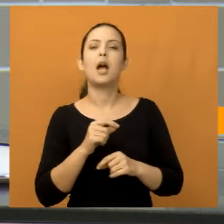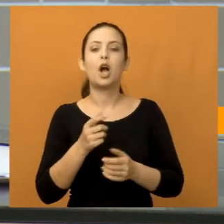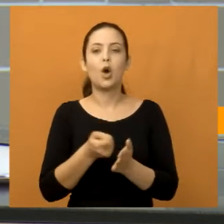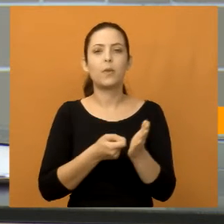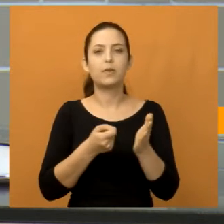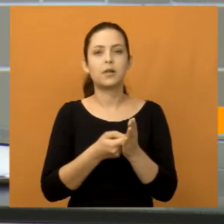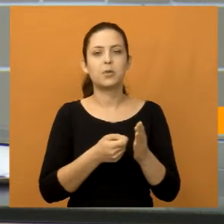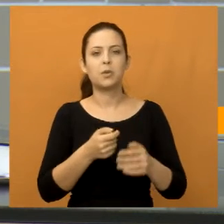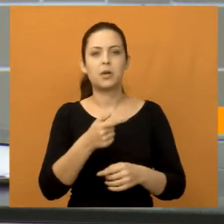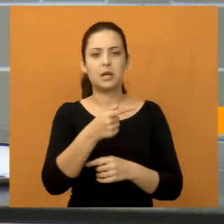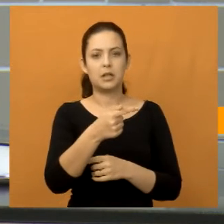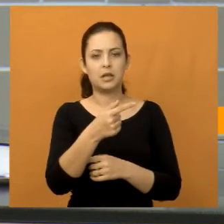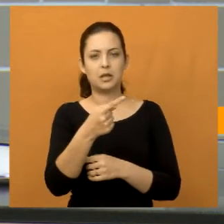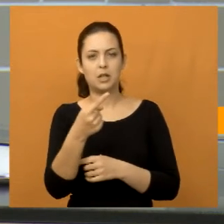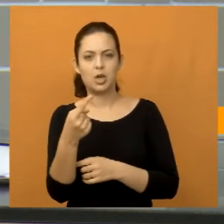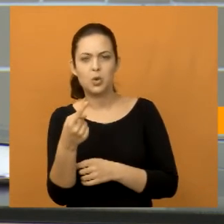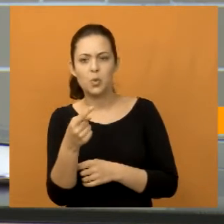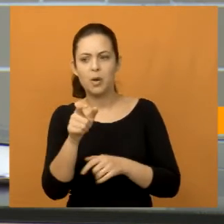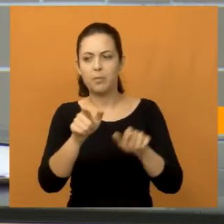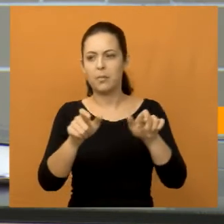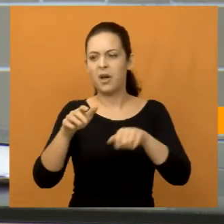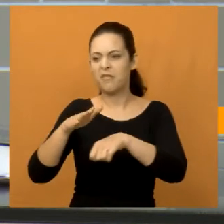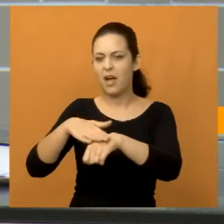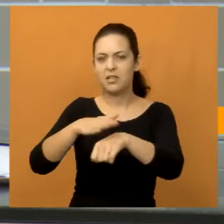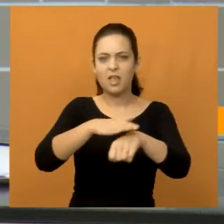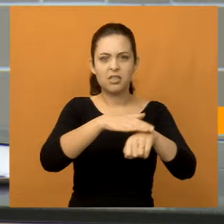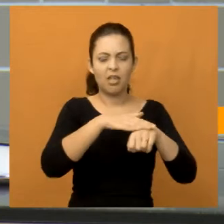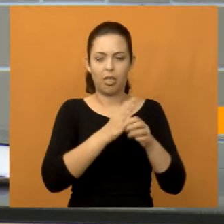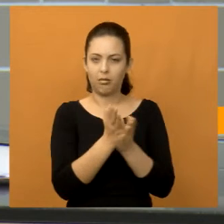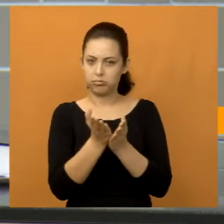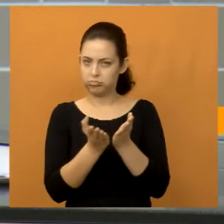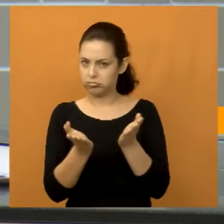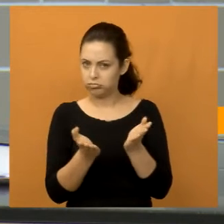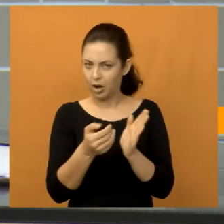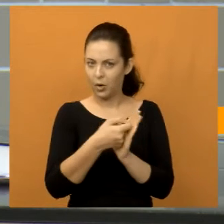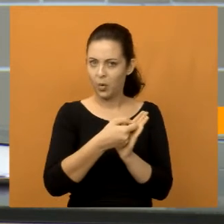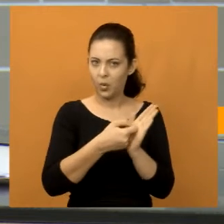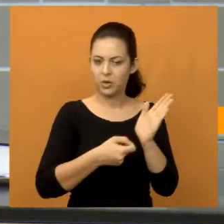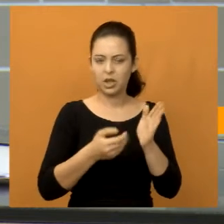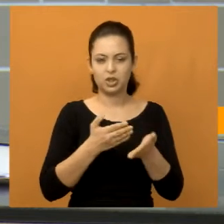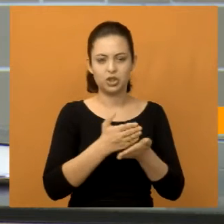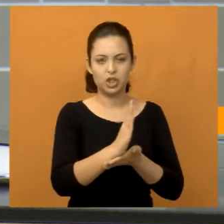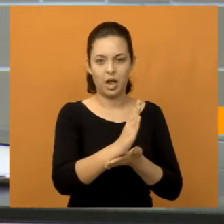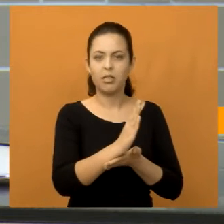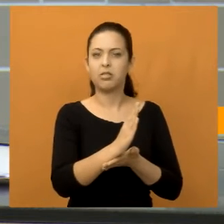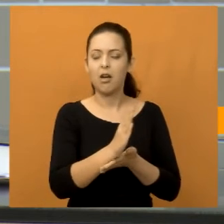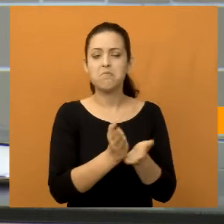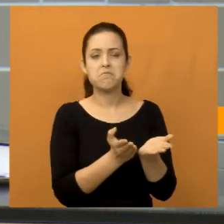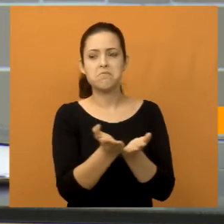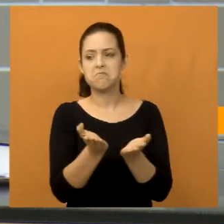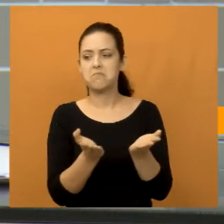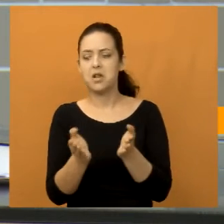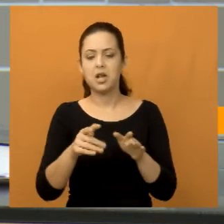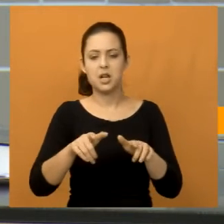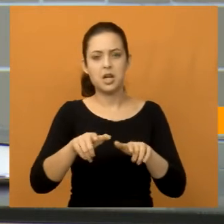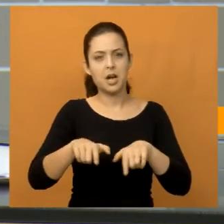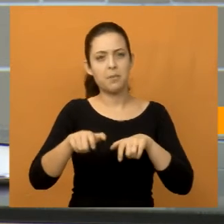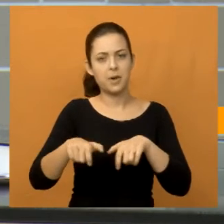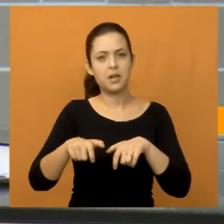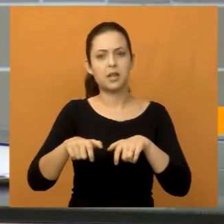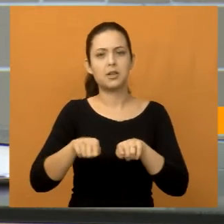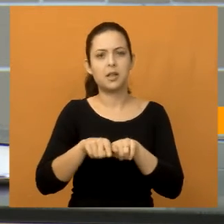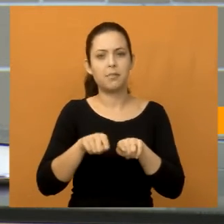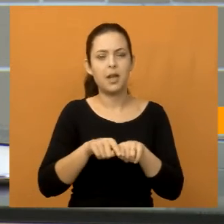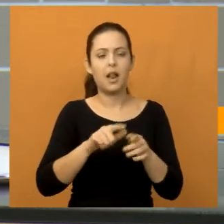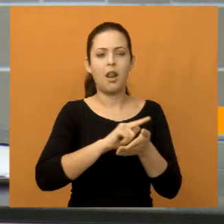de 71 executores para prestar, por meio de contratação direta, serviços de capina,